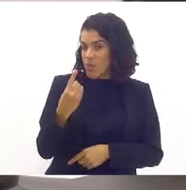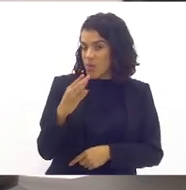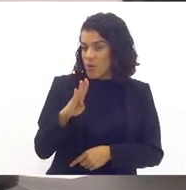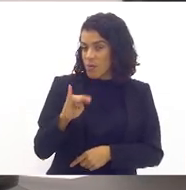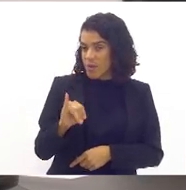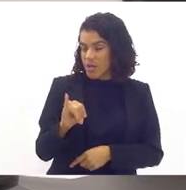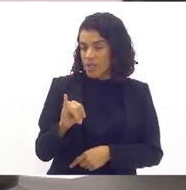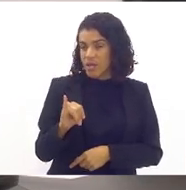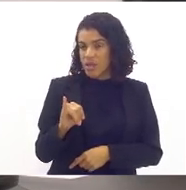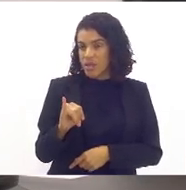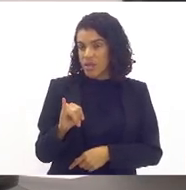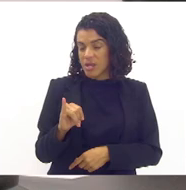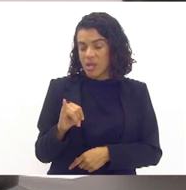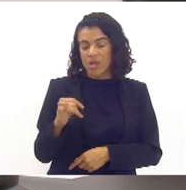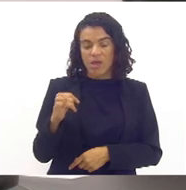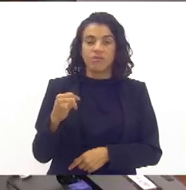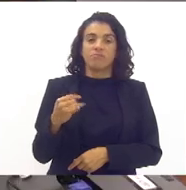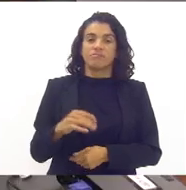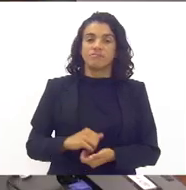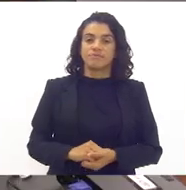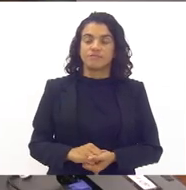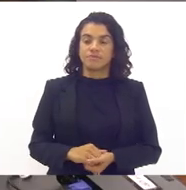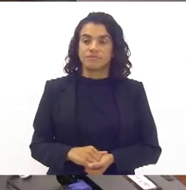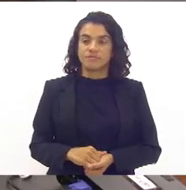desligado. Alô, alô.